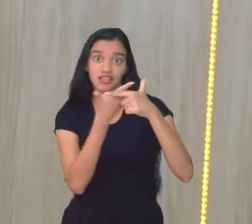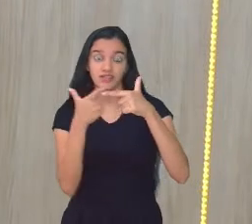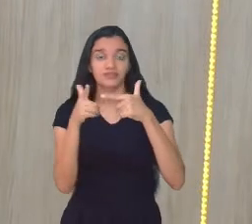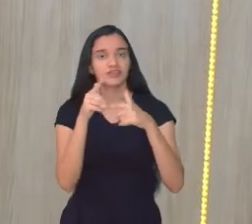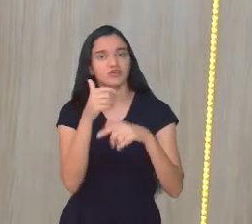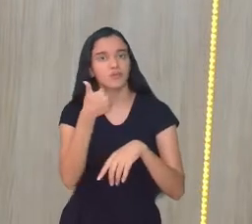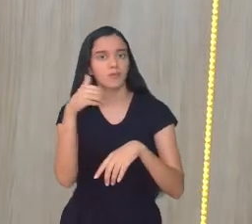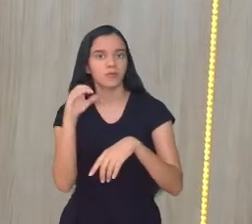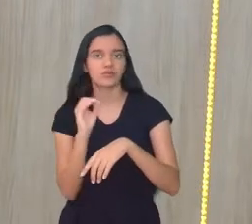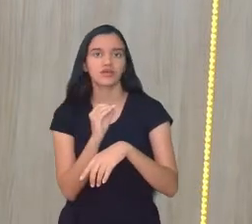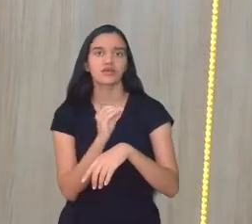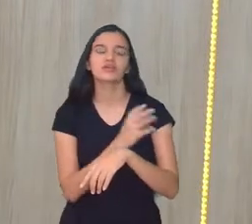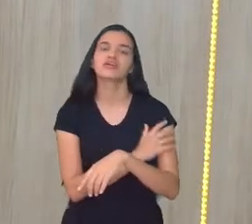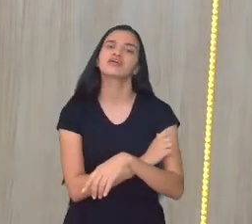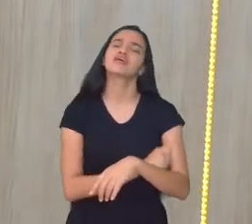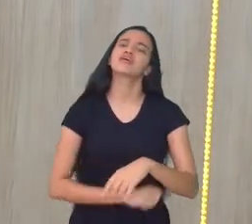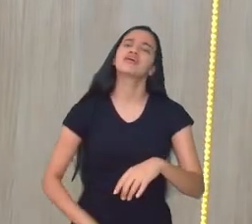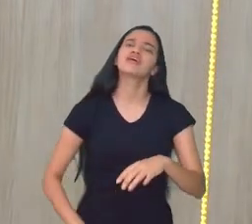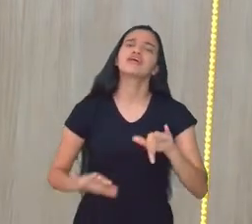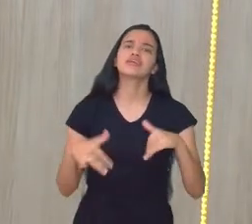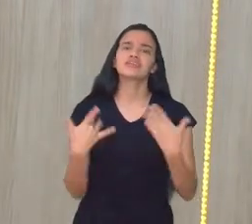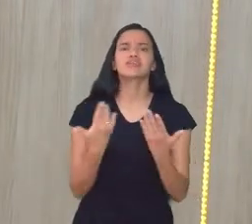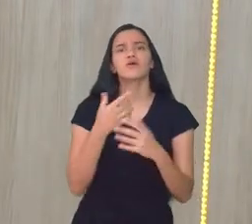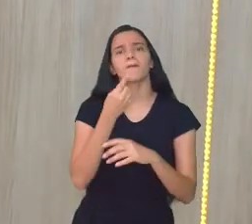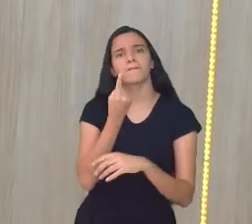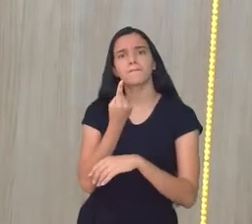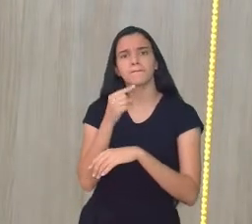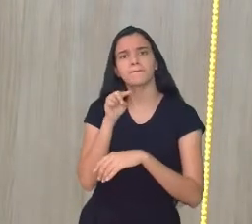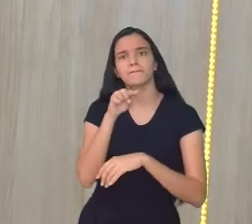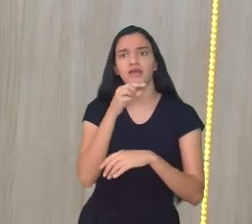Ora, então eu posso pegar